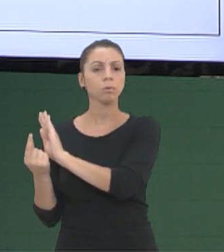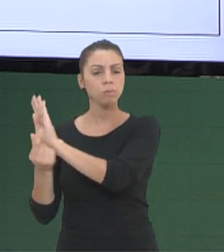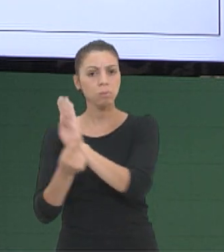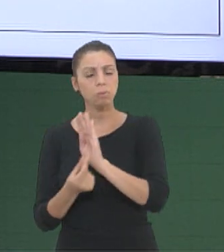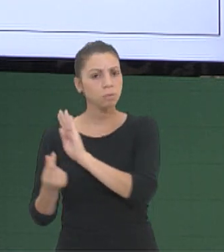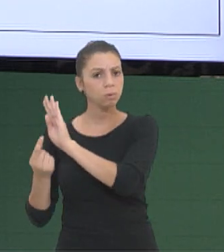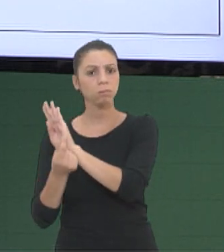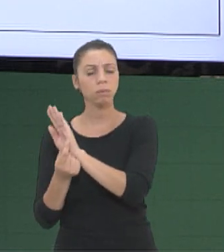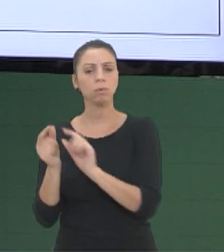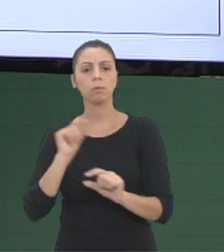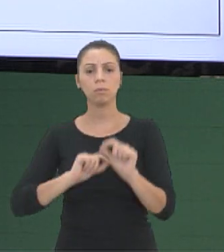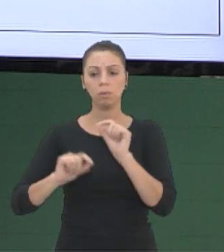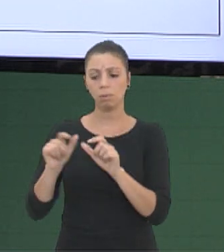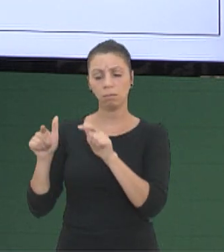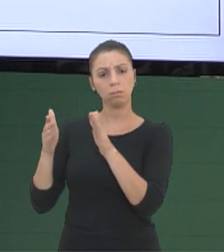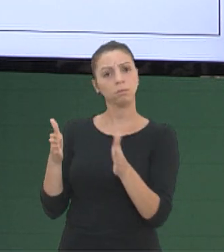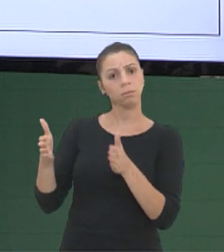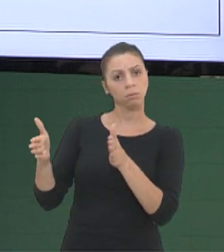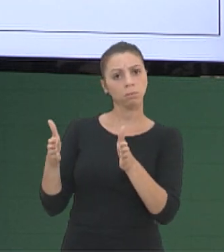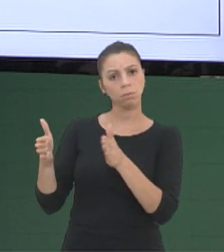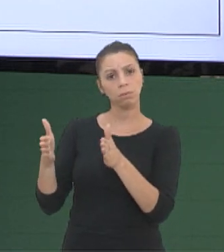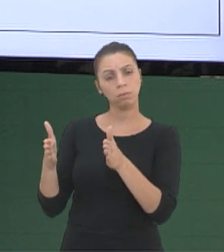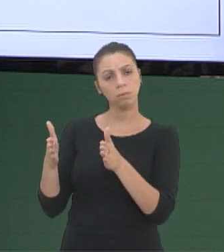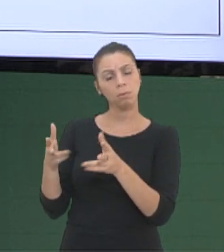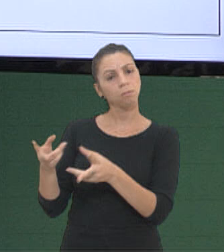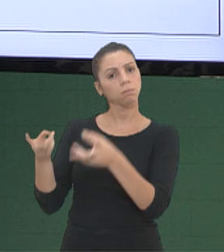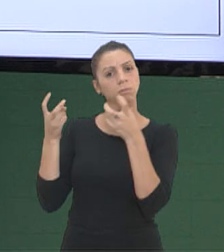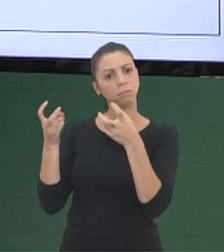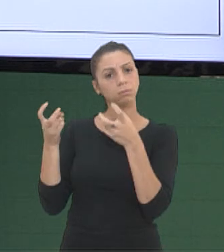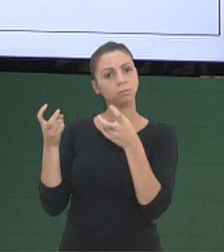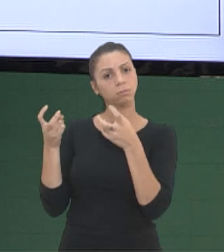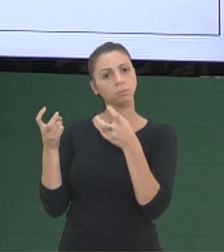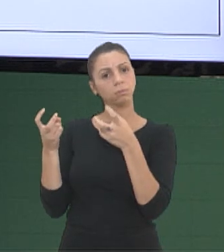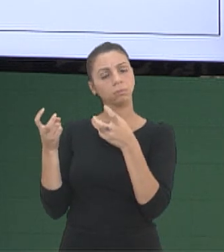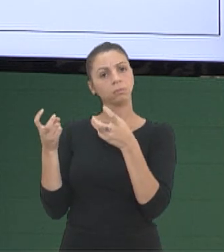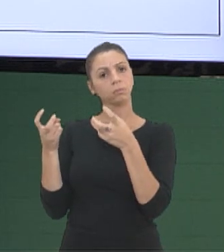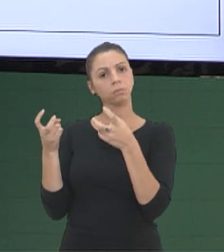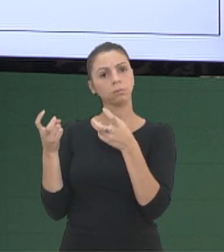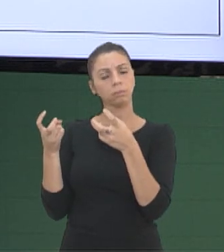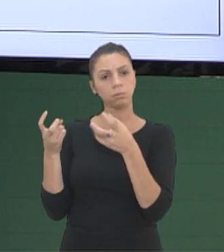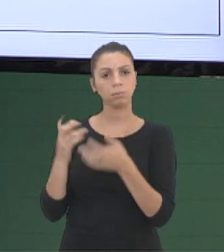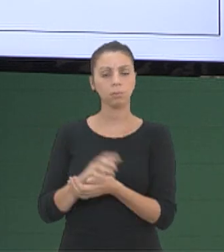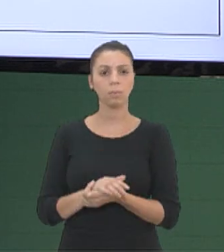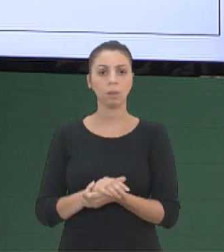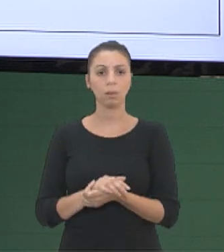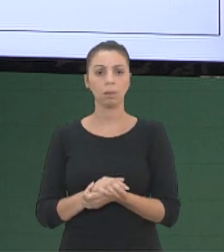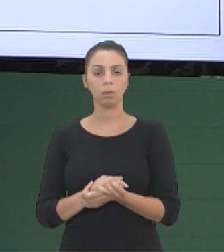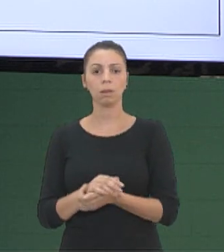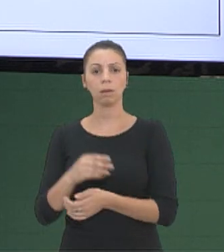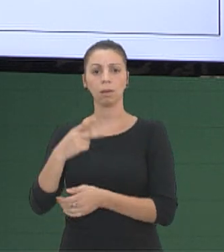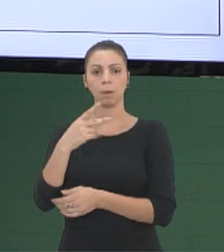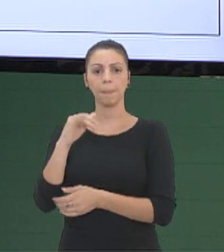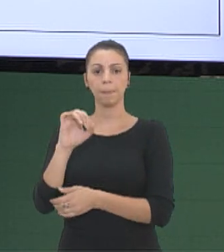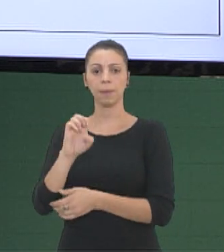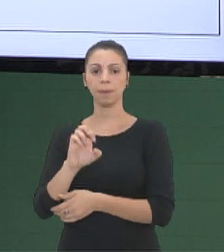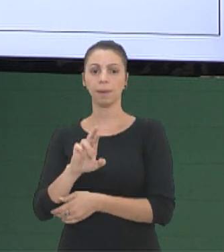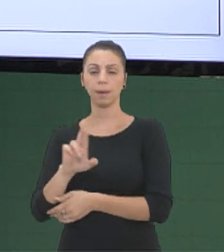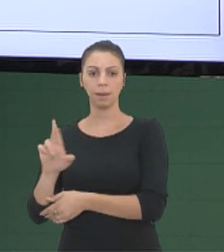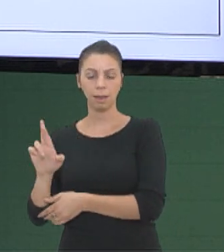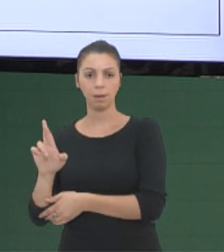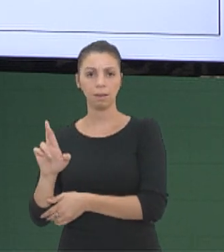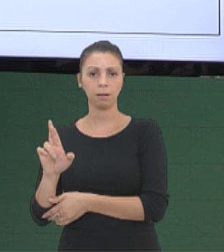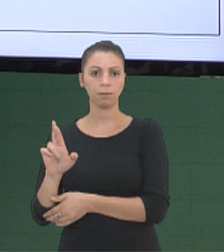que naquele momento perceberam que Robespierre